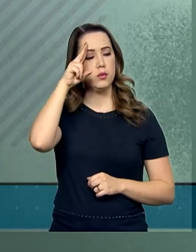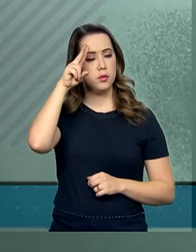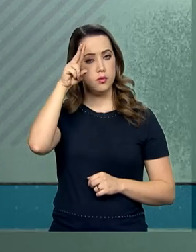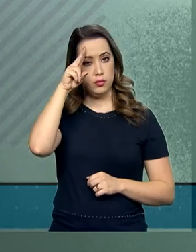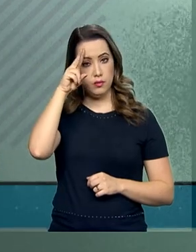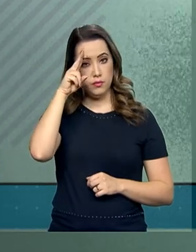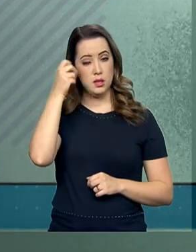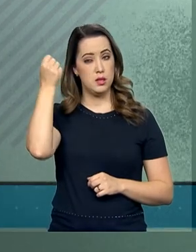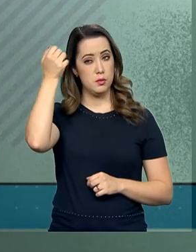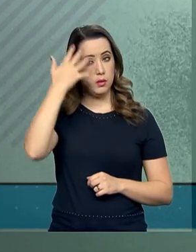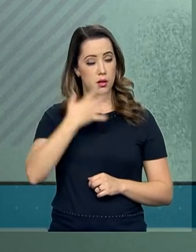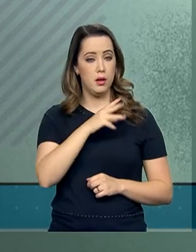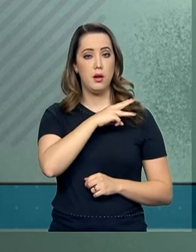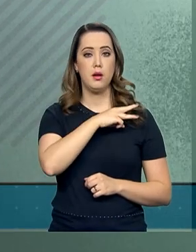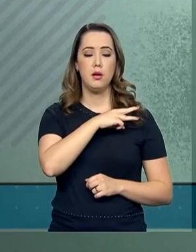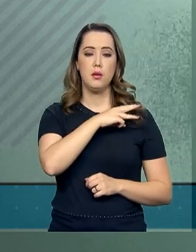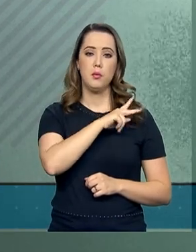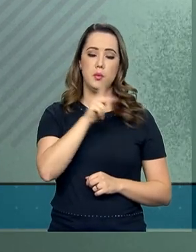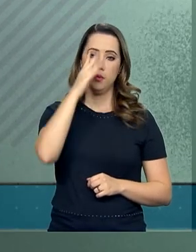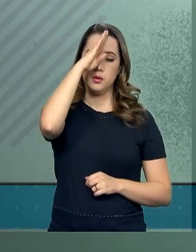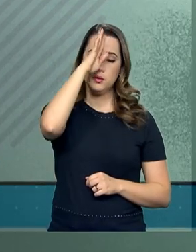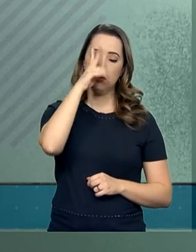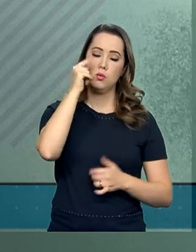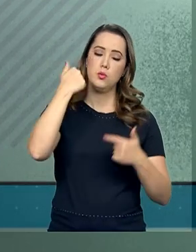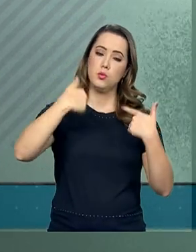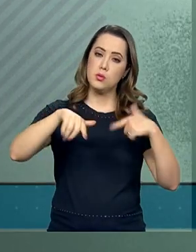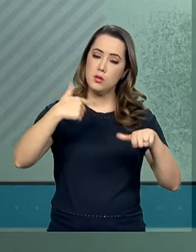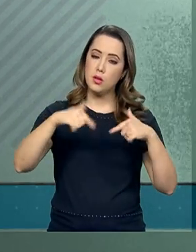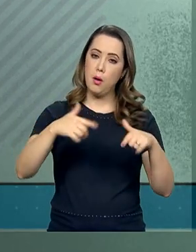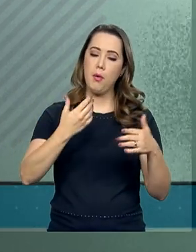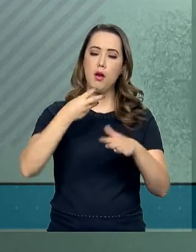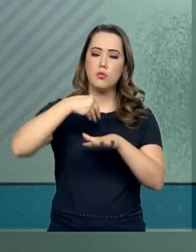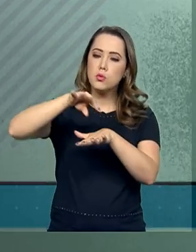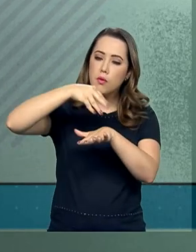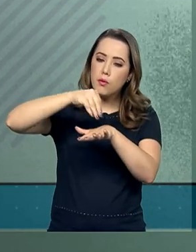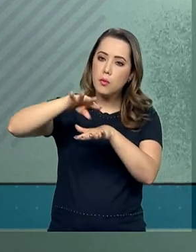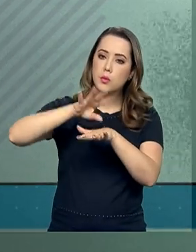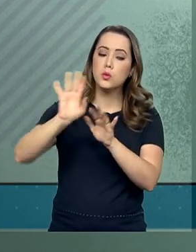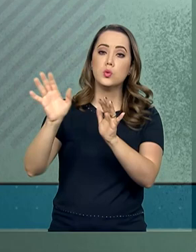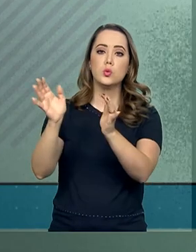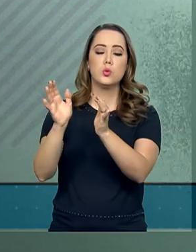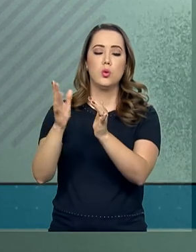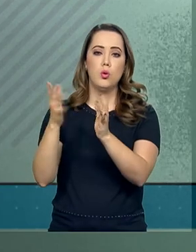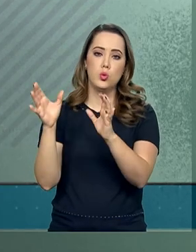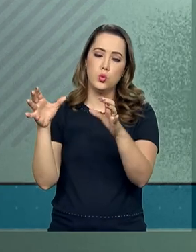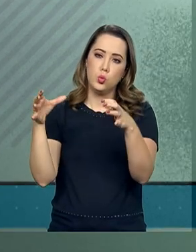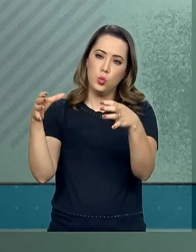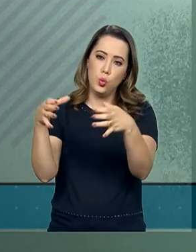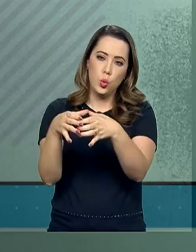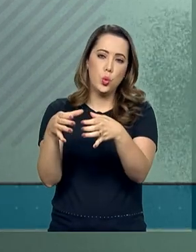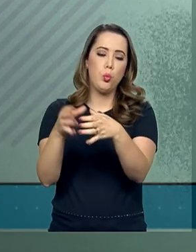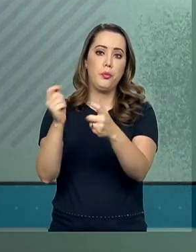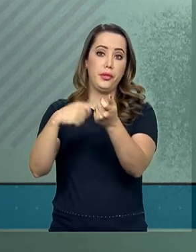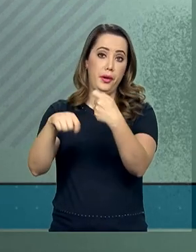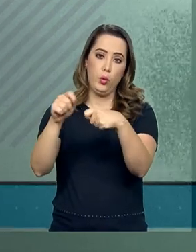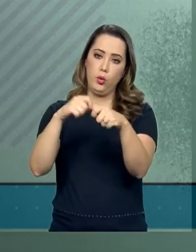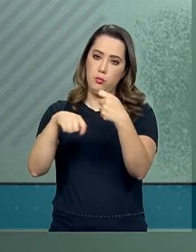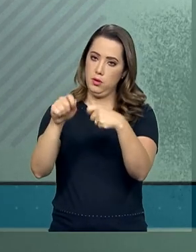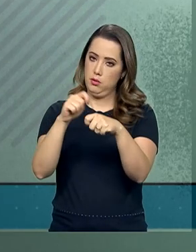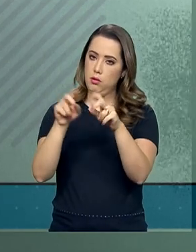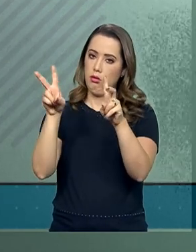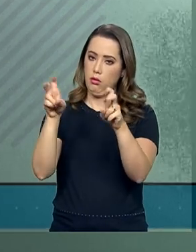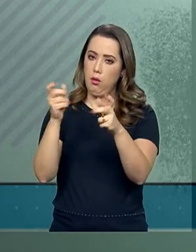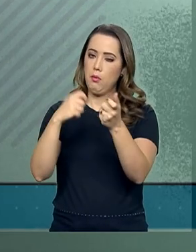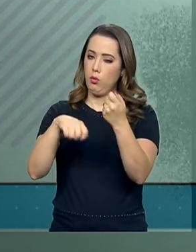da república nas ações e informações na área econômica em particular na semana